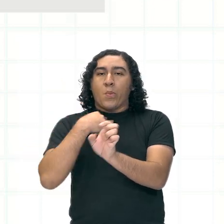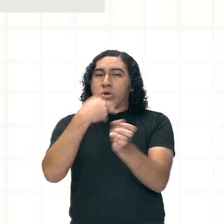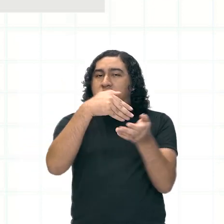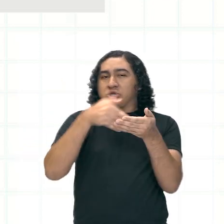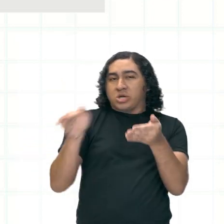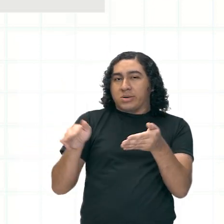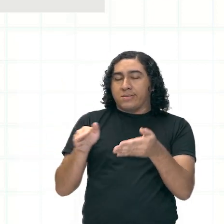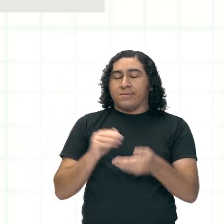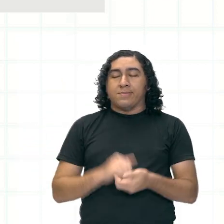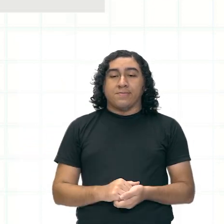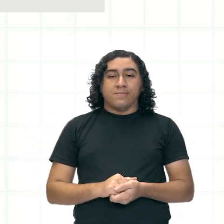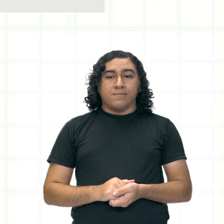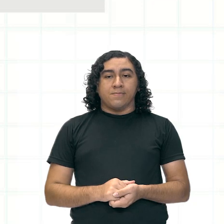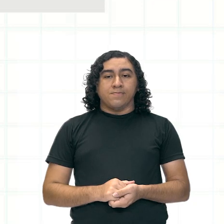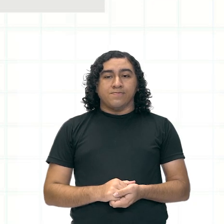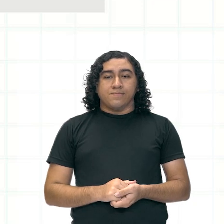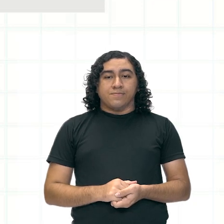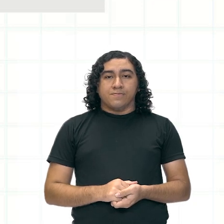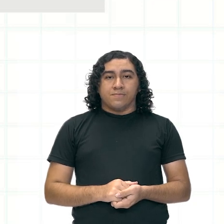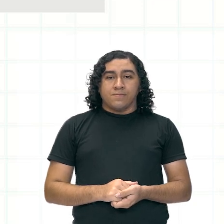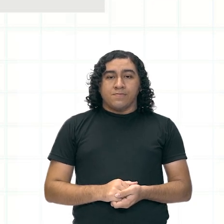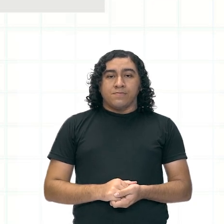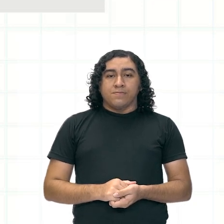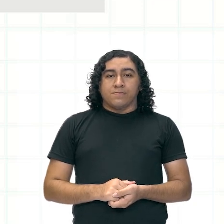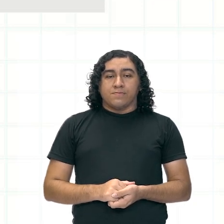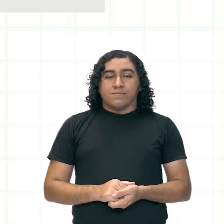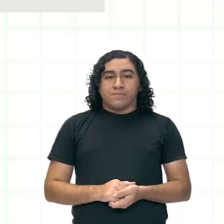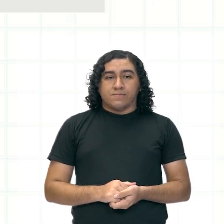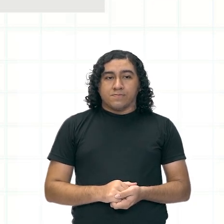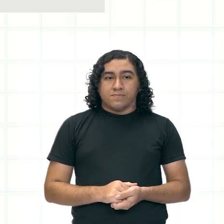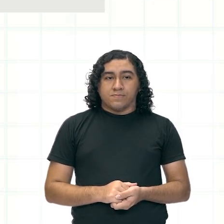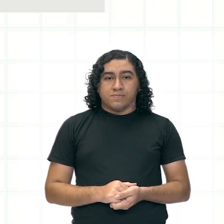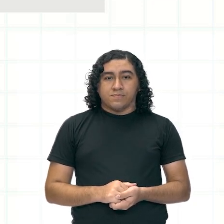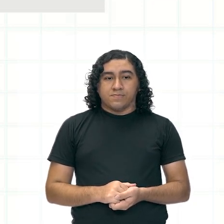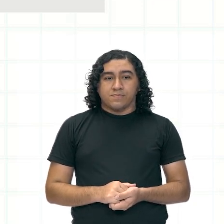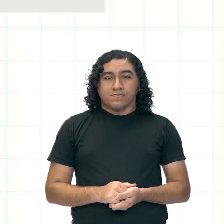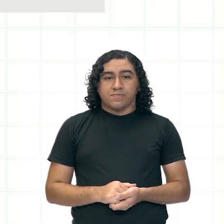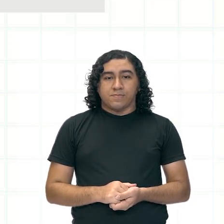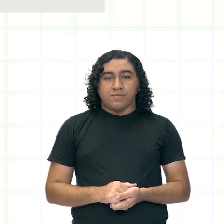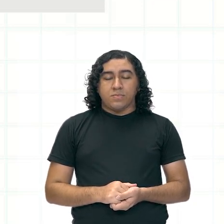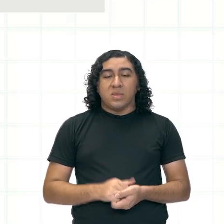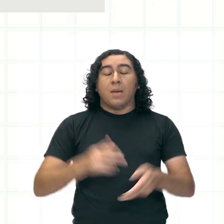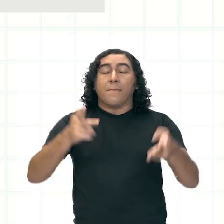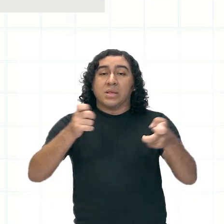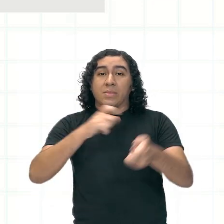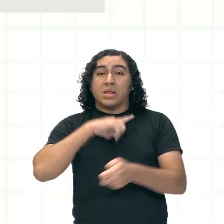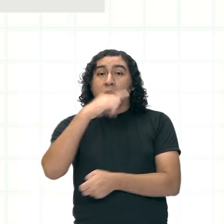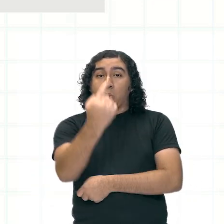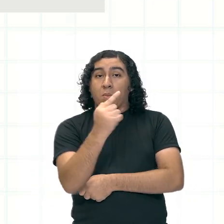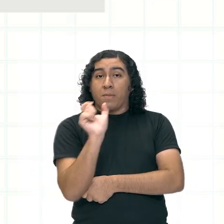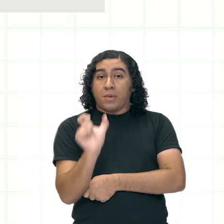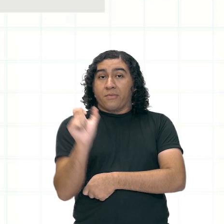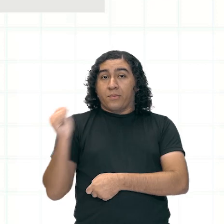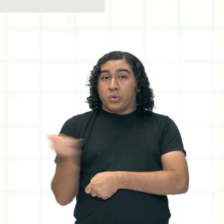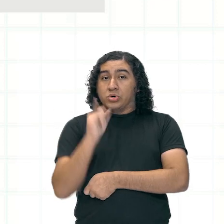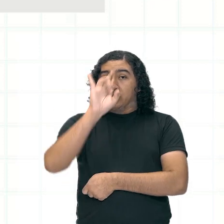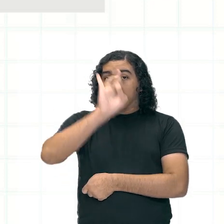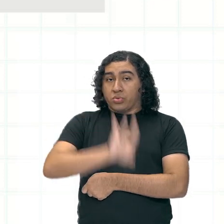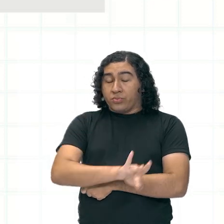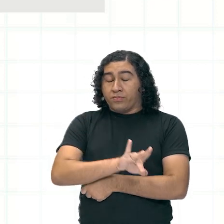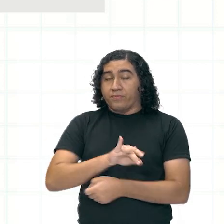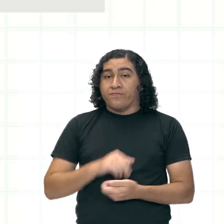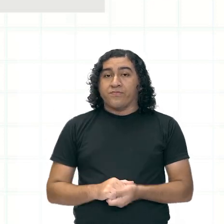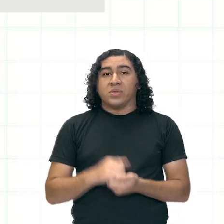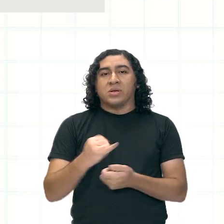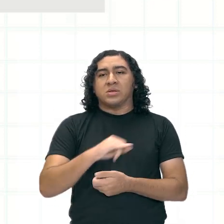palavra porteiros, certo? Então, observem que eu tenho apenas um núcleo, gente,